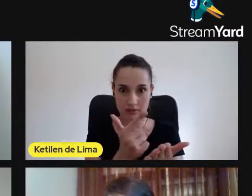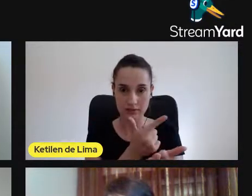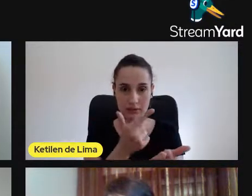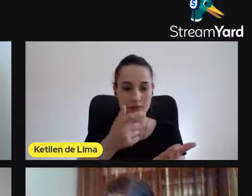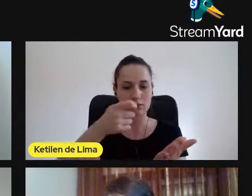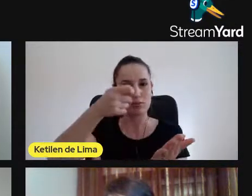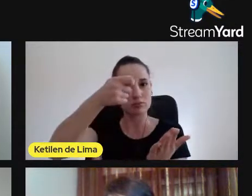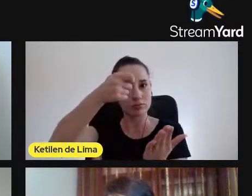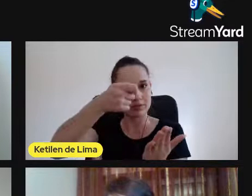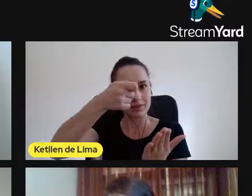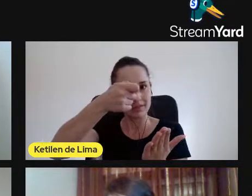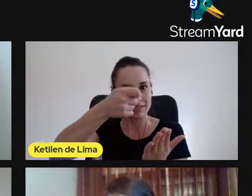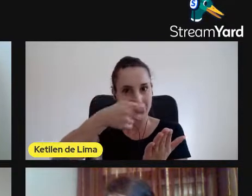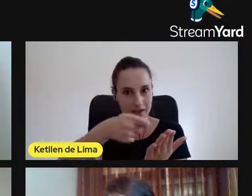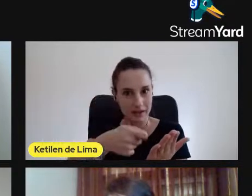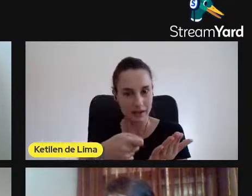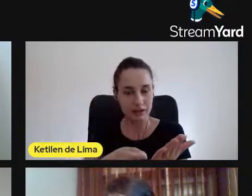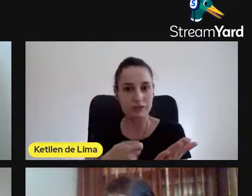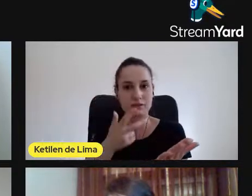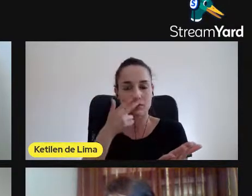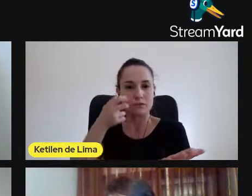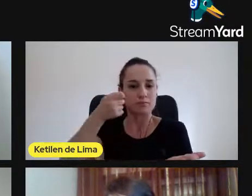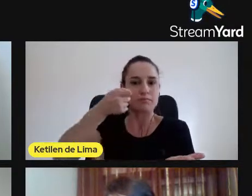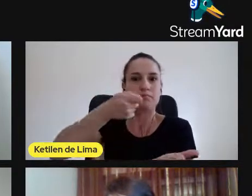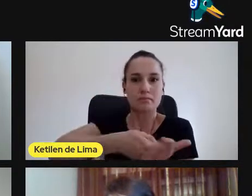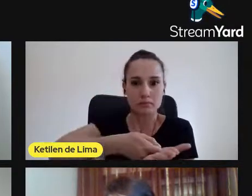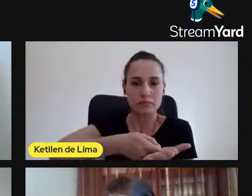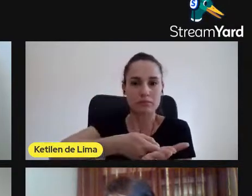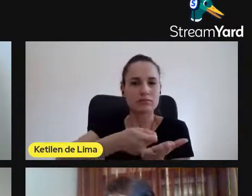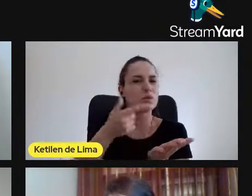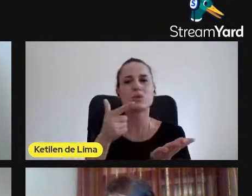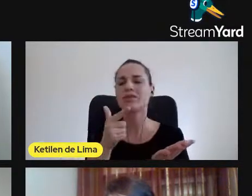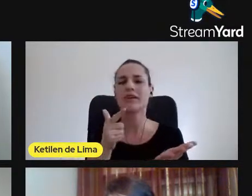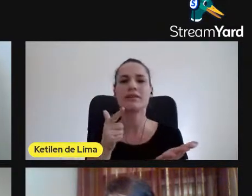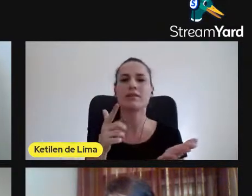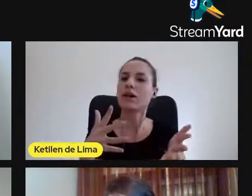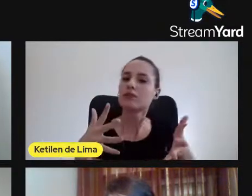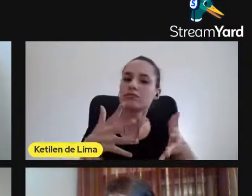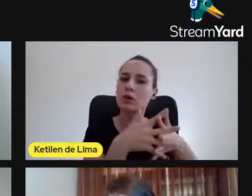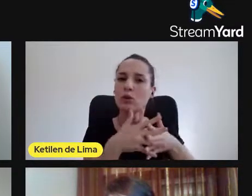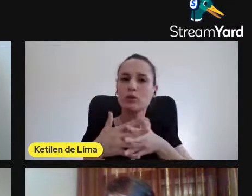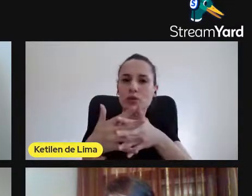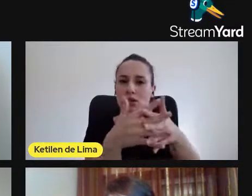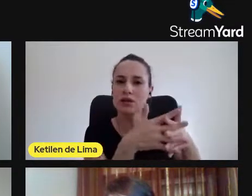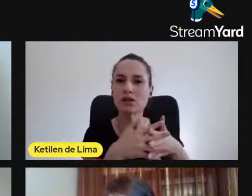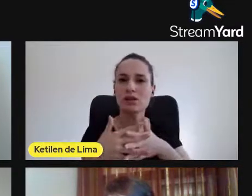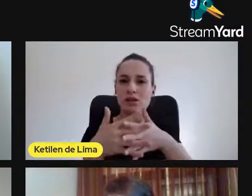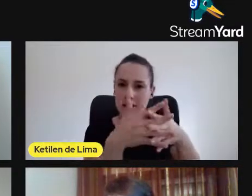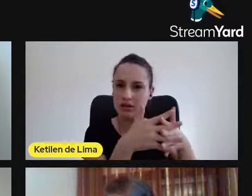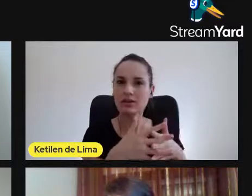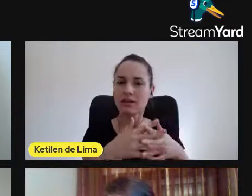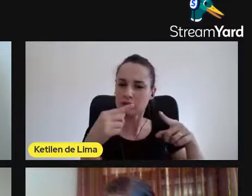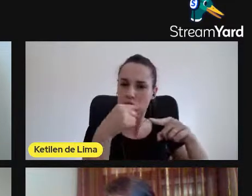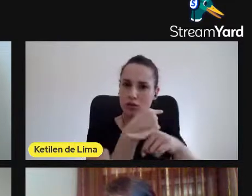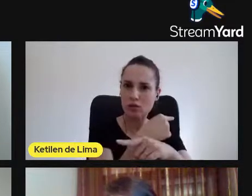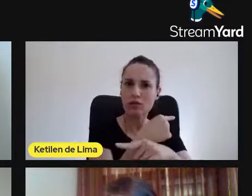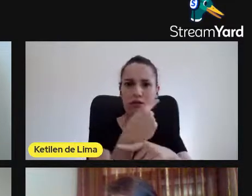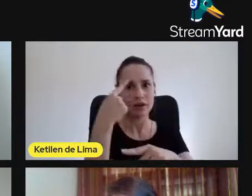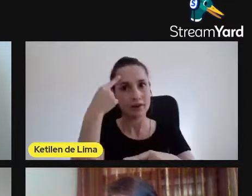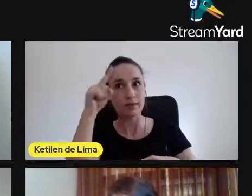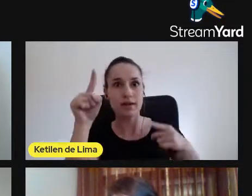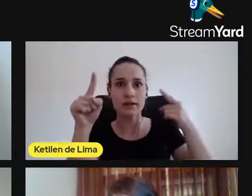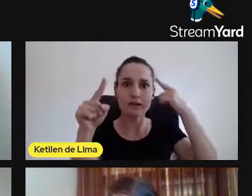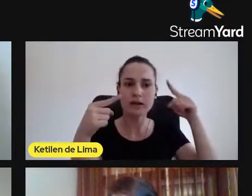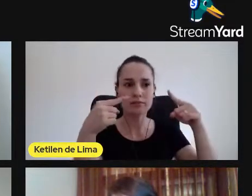um ideal que ele quer defender. Existe confusão, existe ideias contraditórias, né? Você lê um trecho